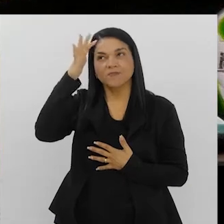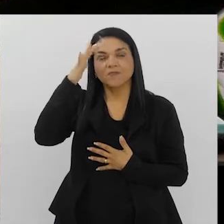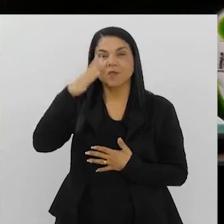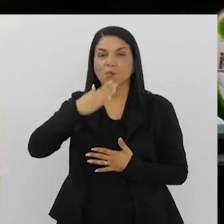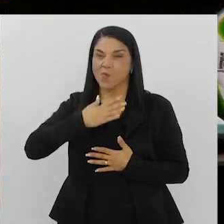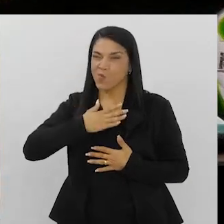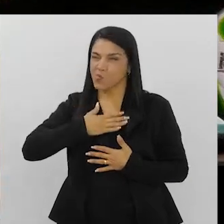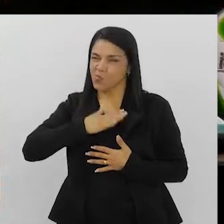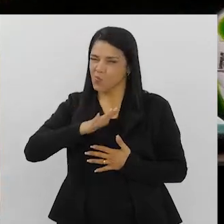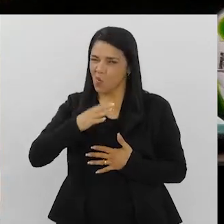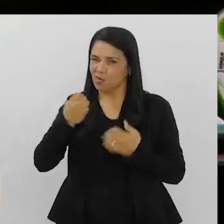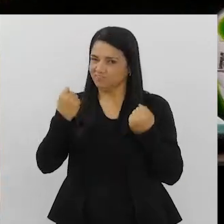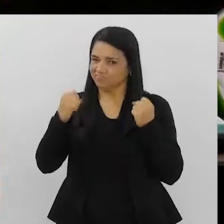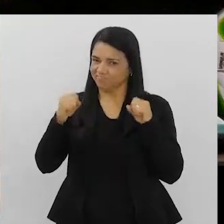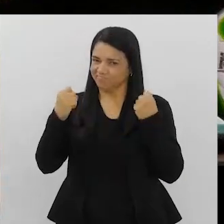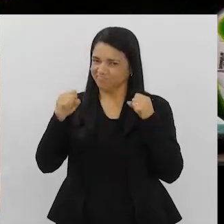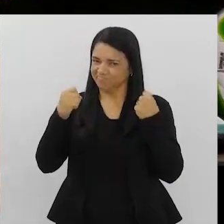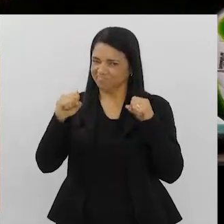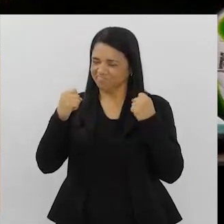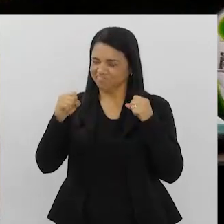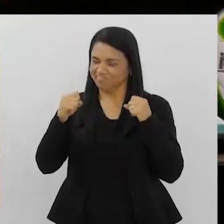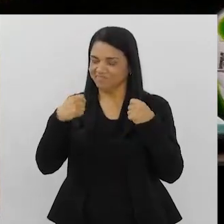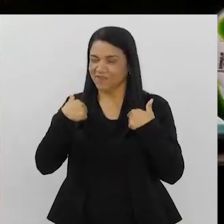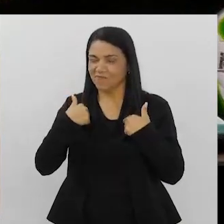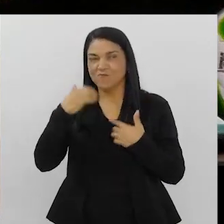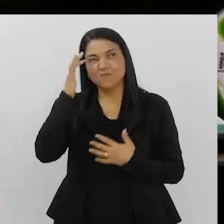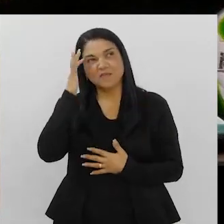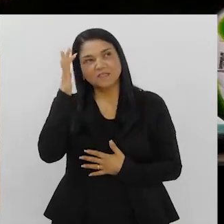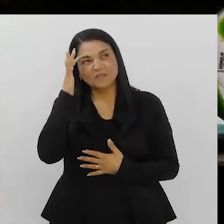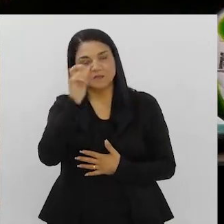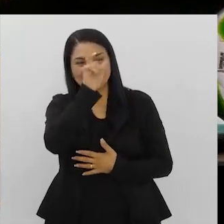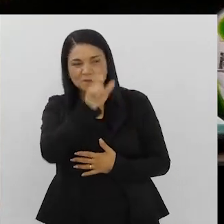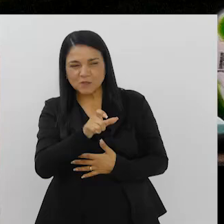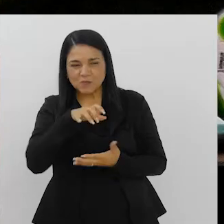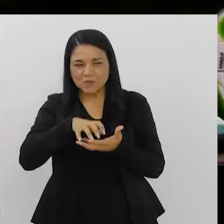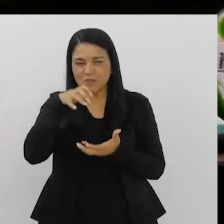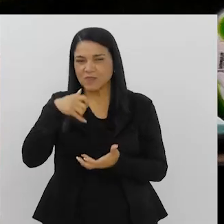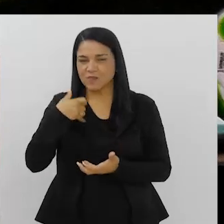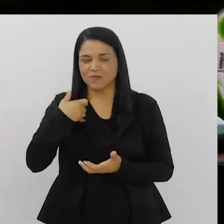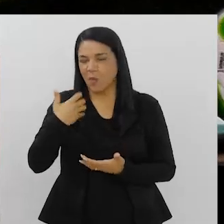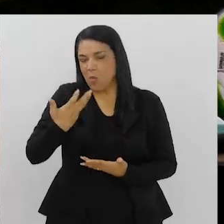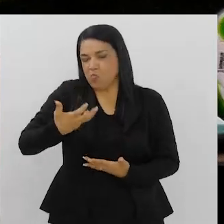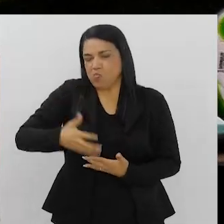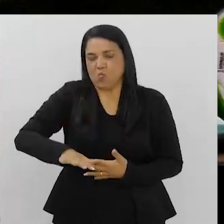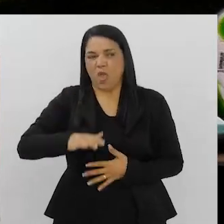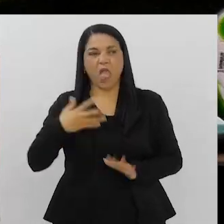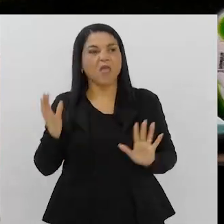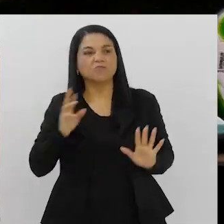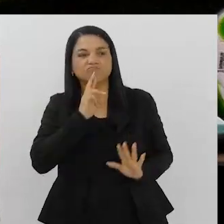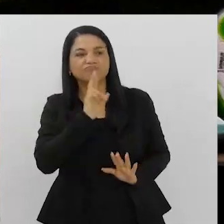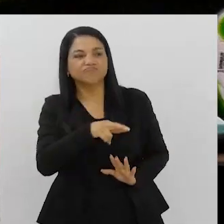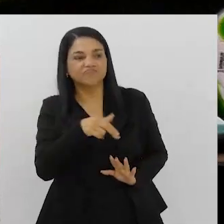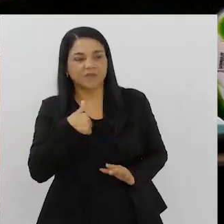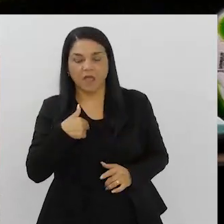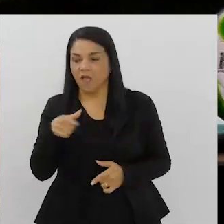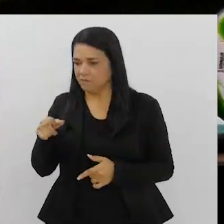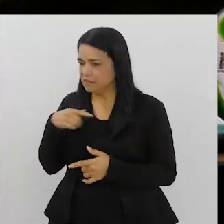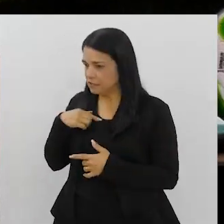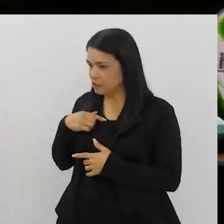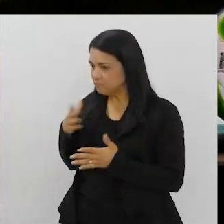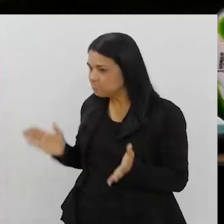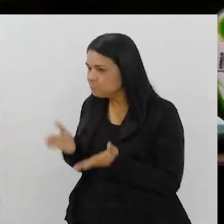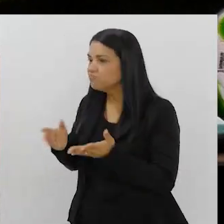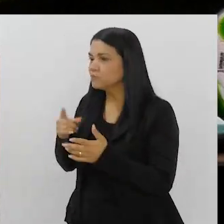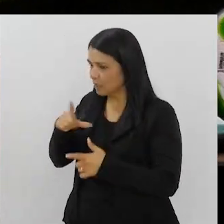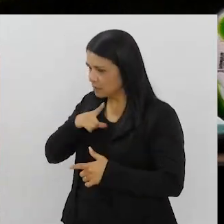das que gosta mais de fazer exercício, então eu fico imaginando aquela pessoa mais idosa que fala, eu não quero, vocês falam, não tem